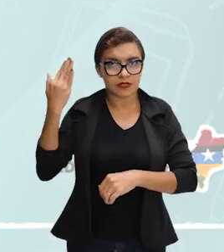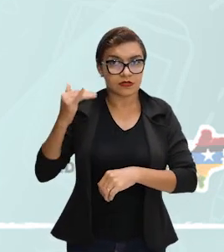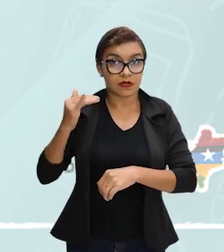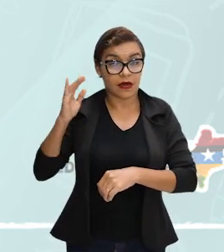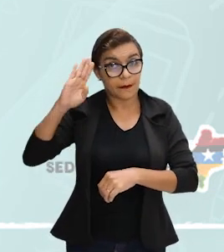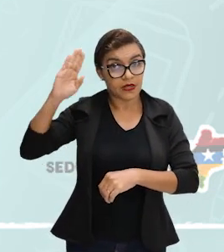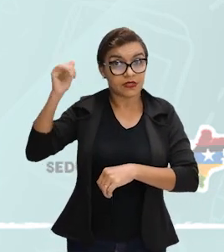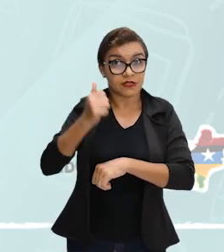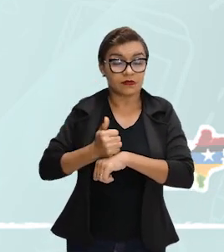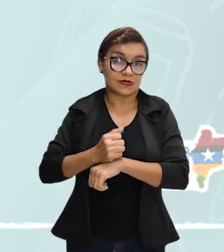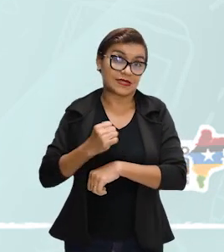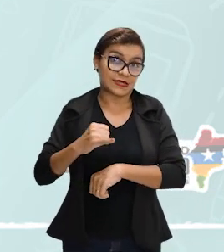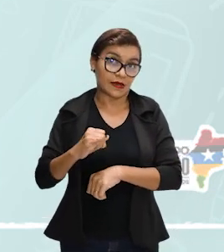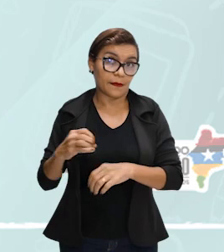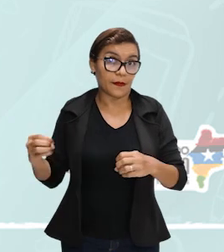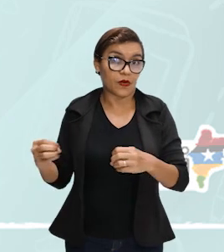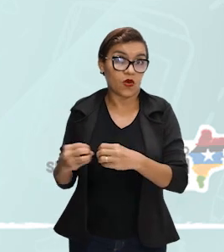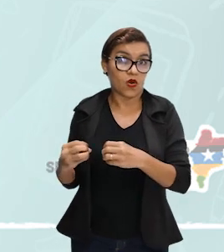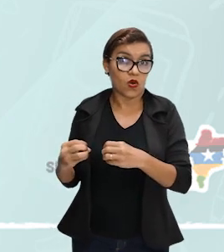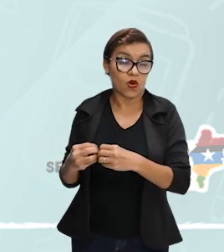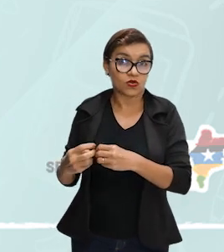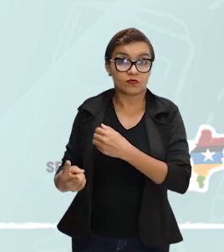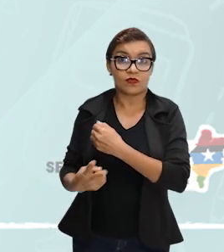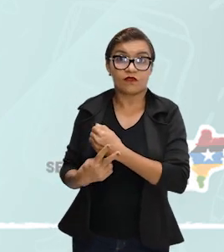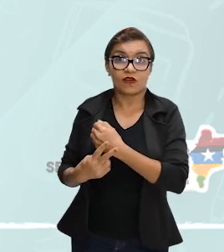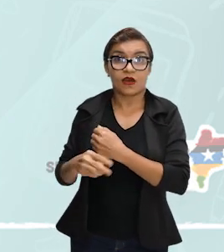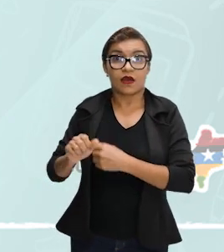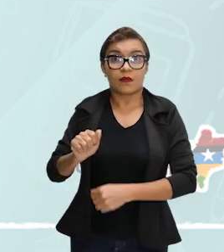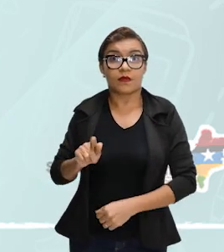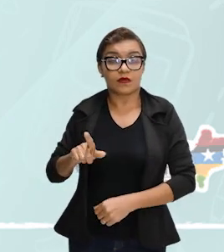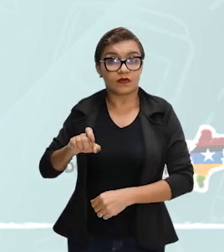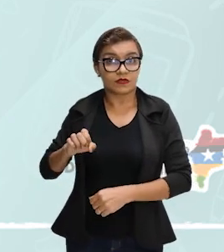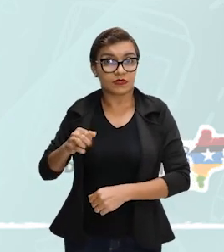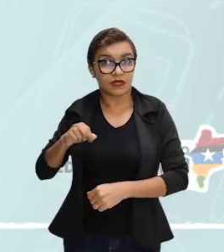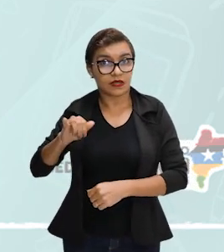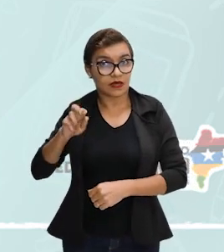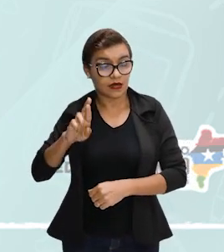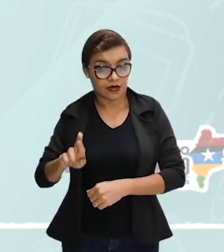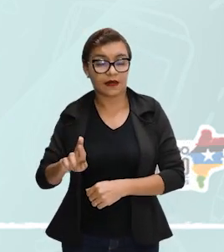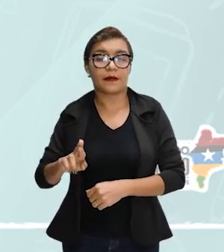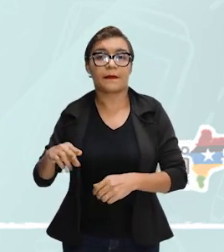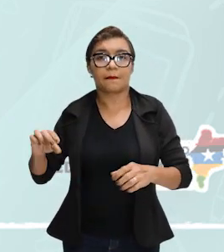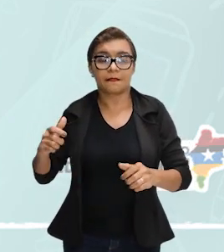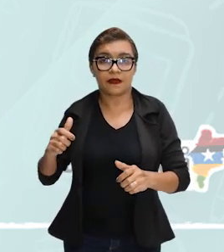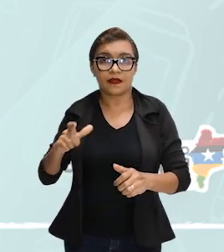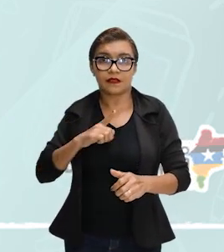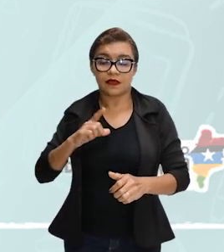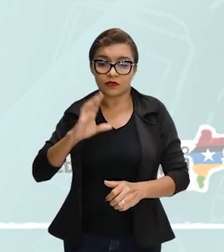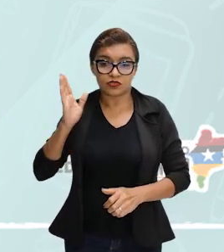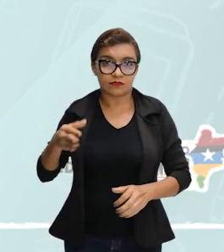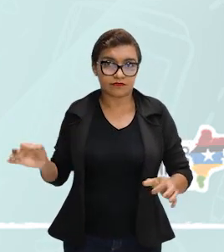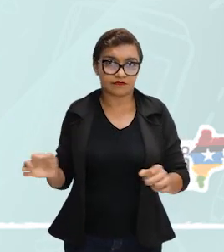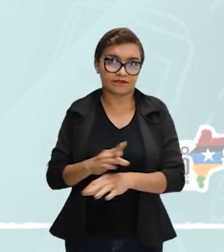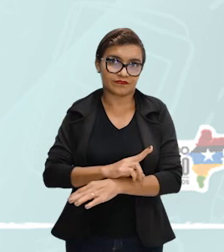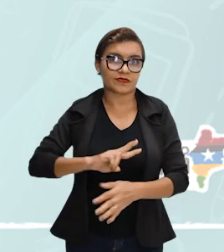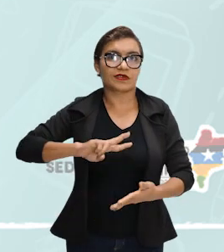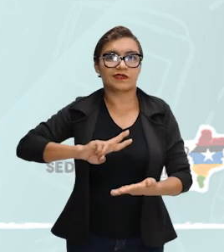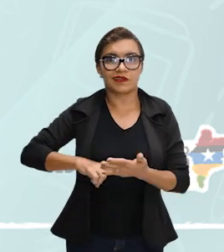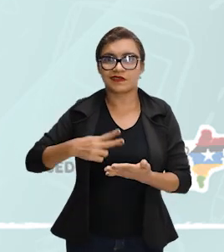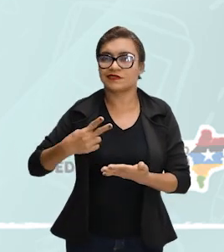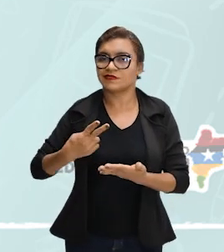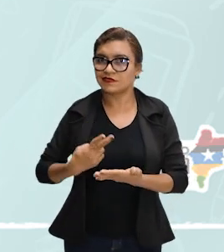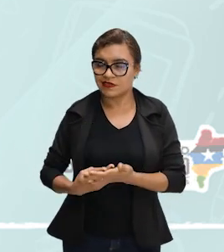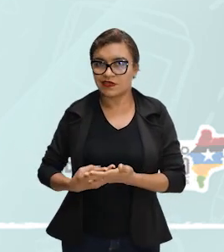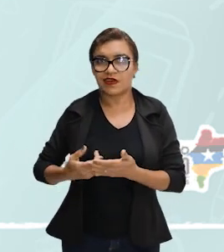conjugado. Se aparecer próximo ao verbo auxiliar, o verbo principal aparecerá no particípio. Essa aqui é uma tradução na íntegra